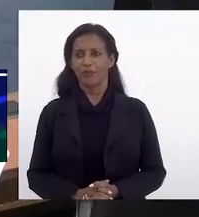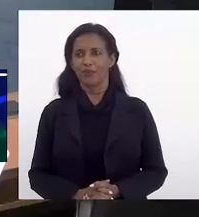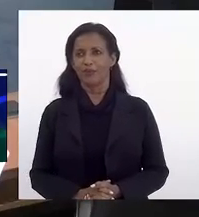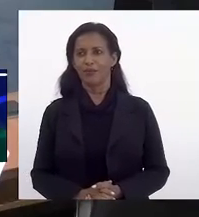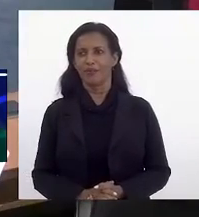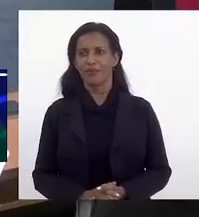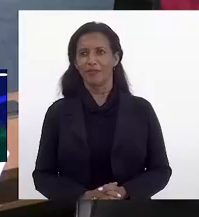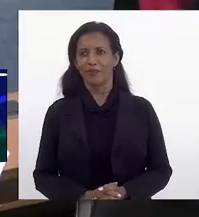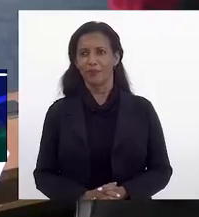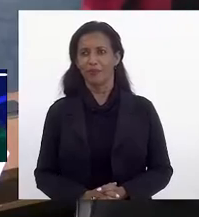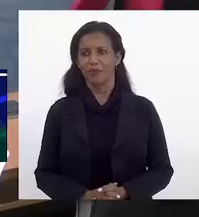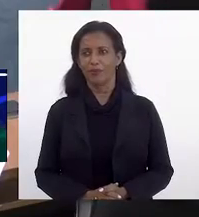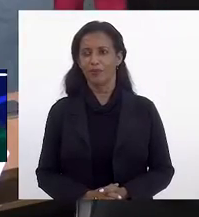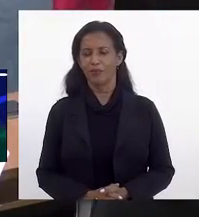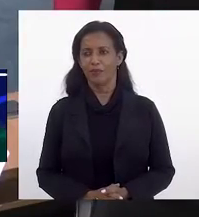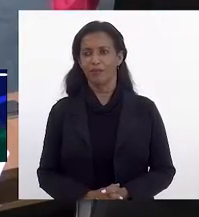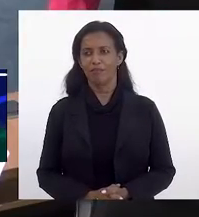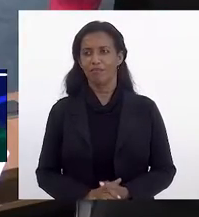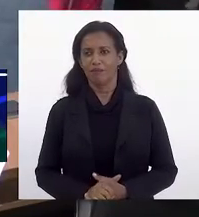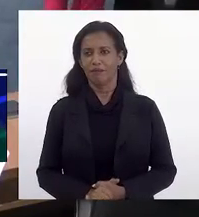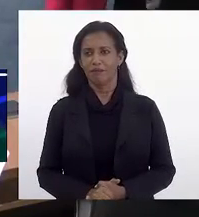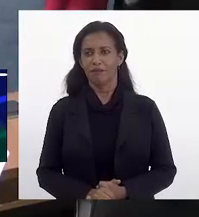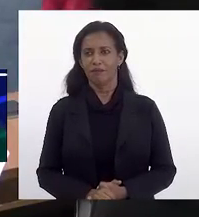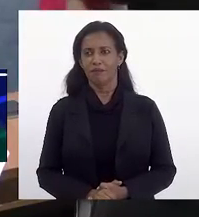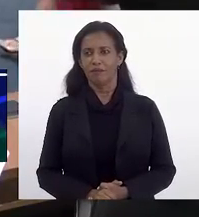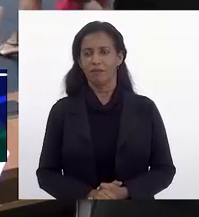Perfeitamente. Isso mesmo.